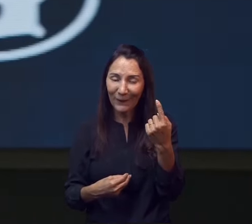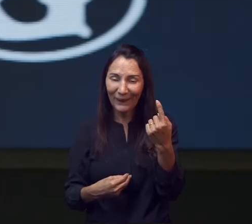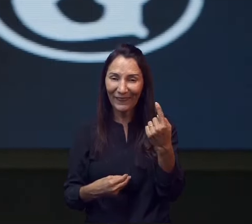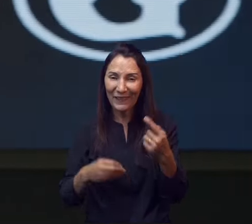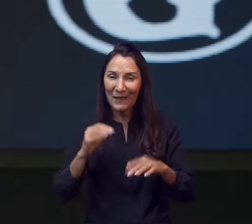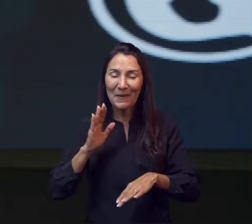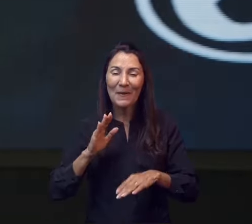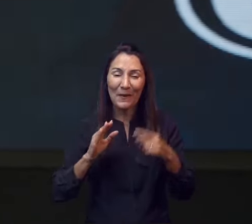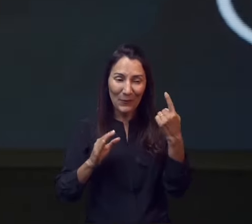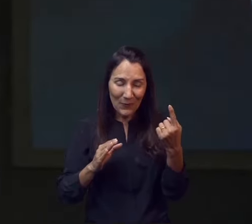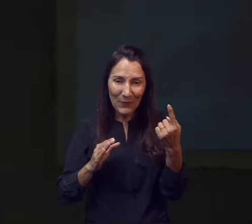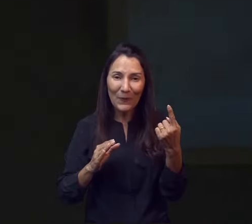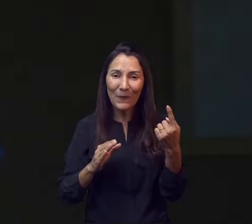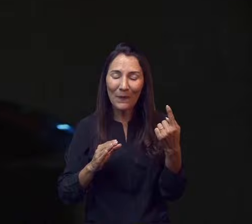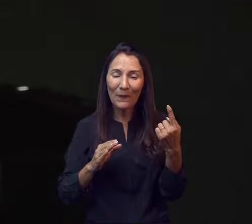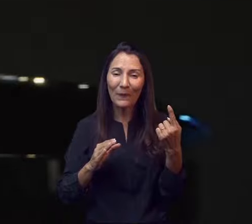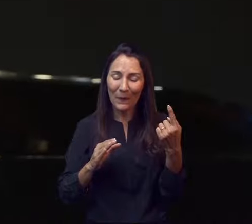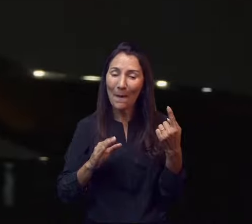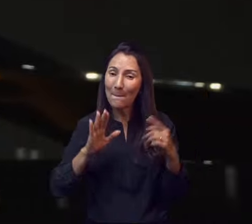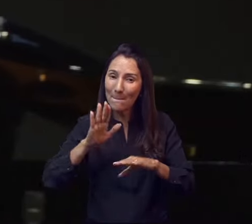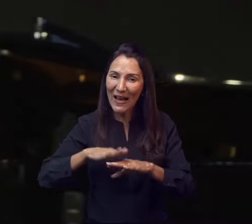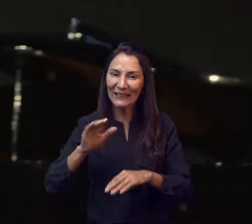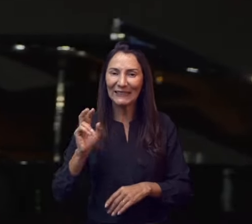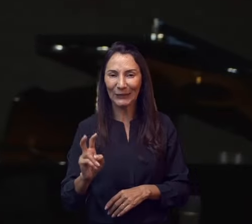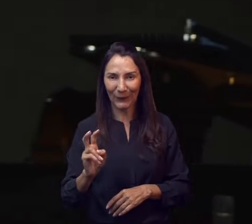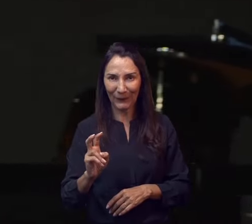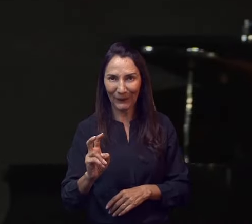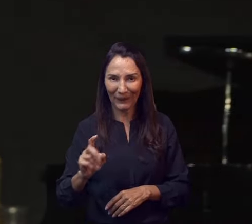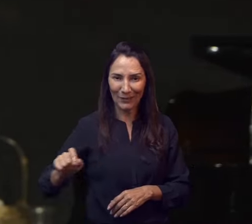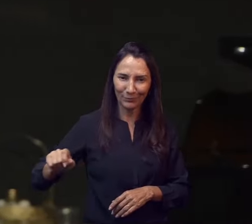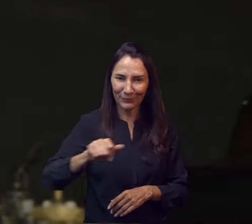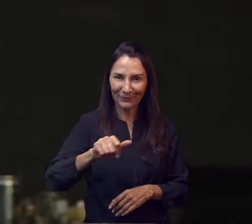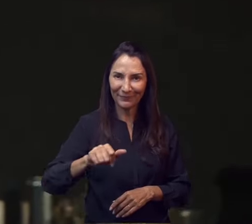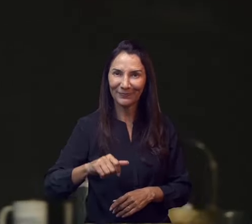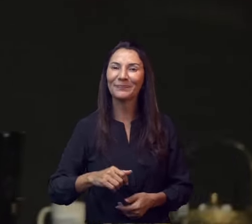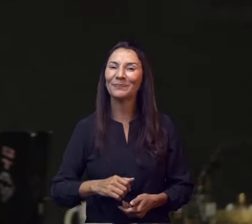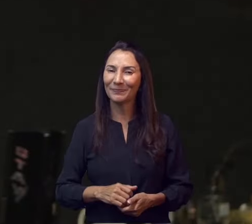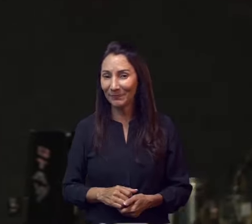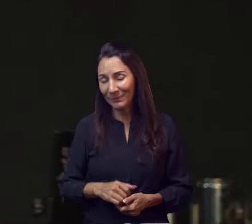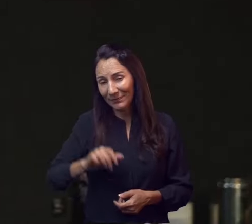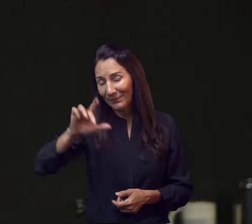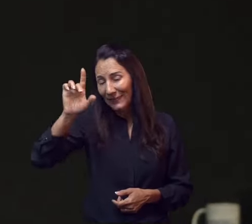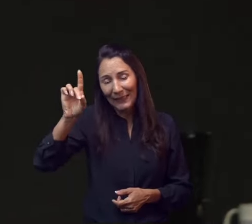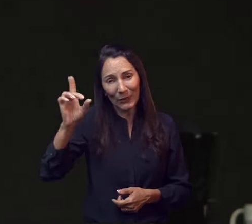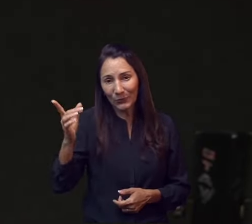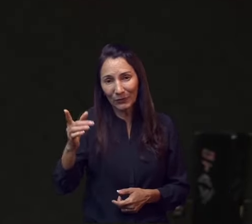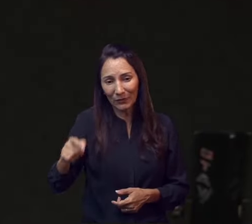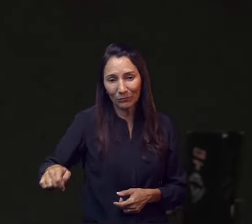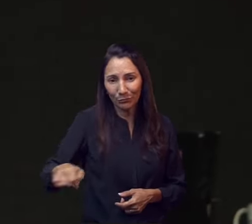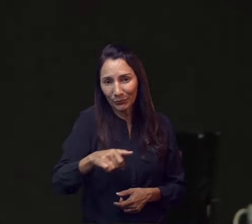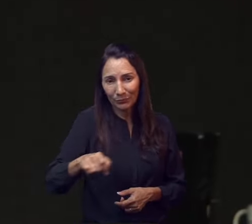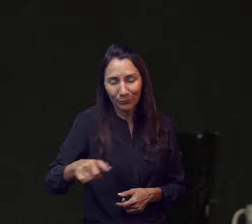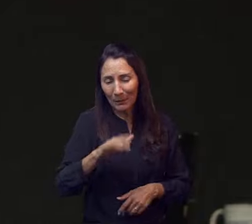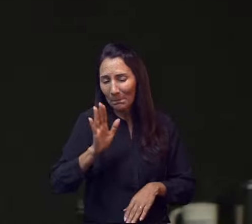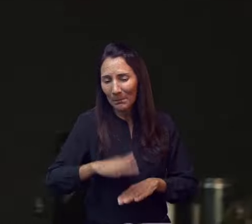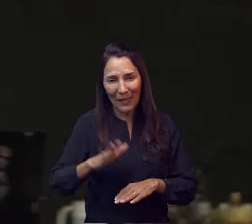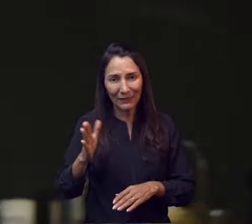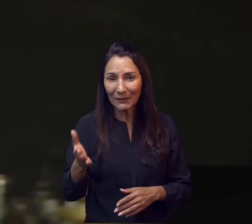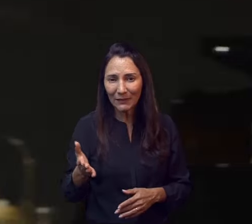ela não pediu pediu só o que eu dou além do que você pede do que você pensa já falei